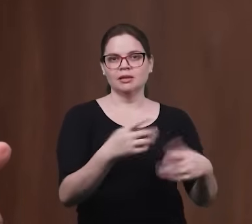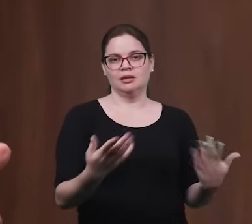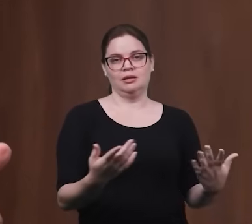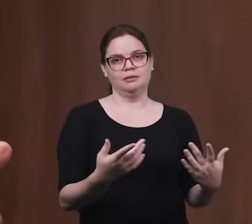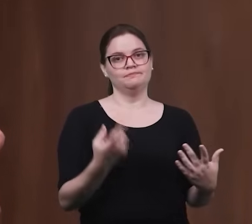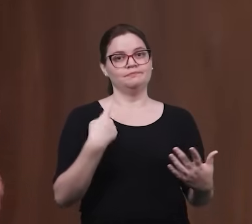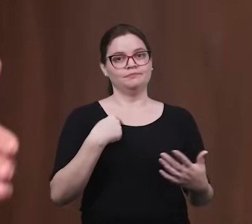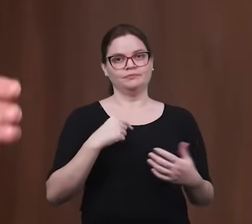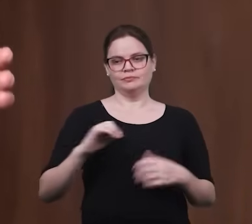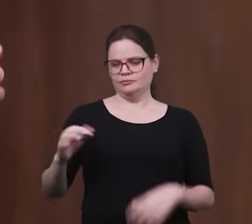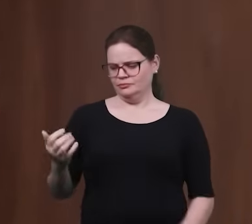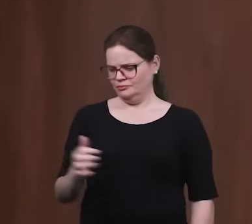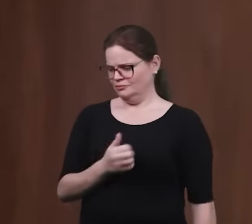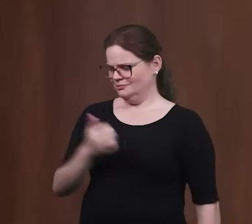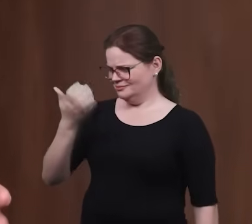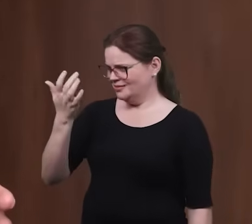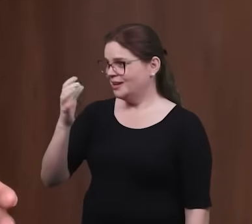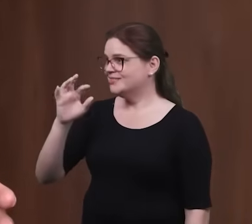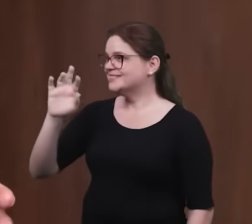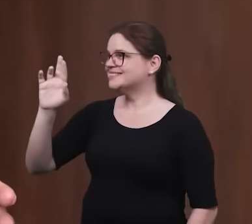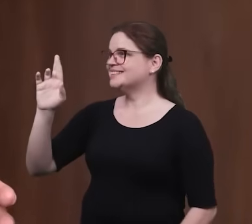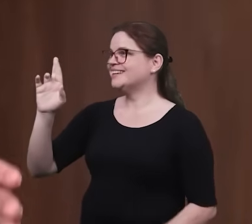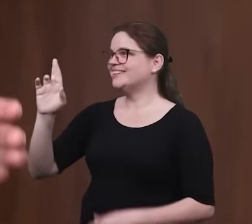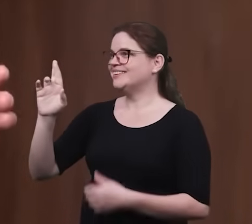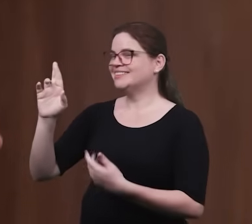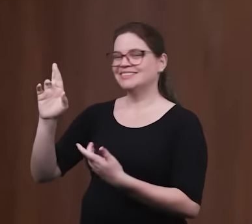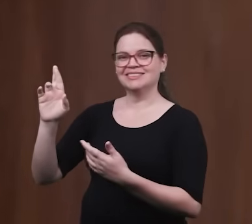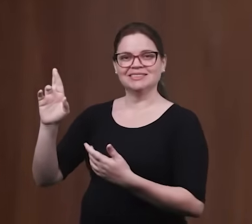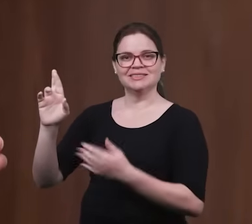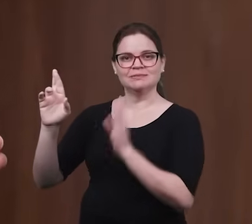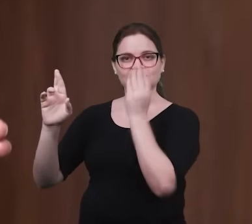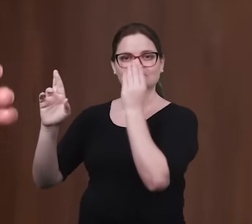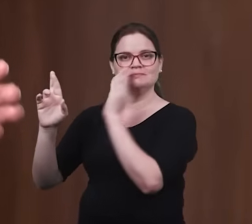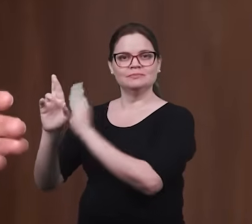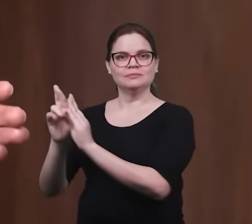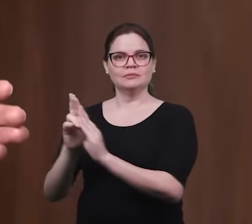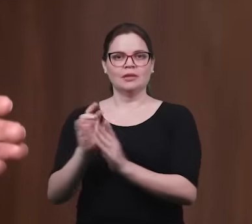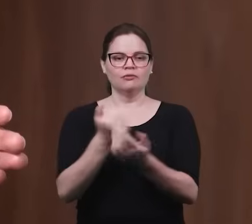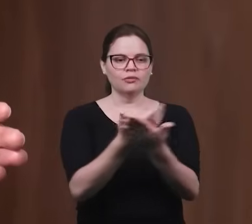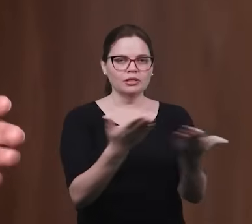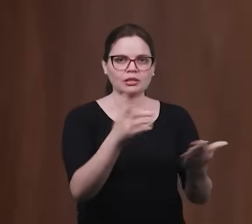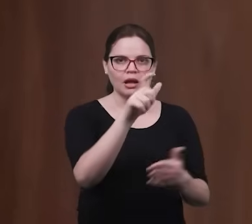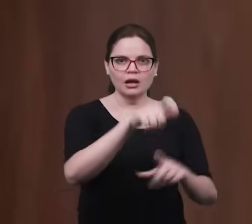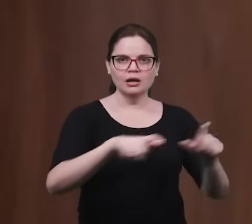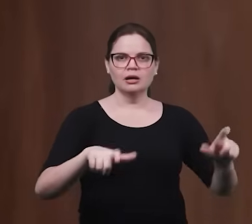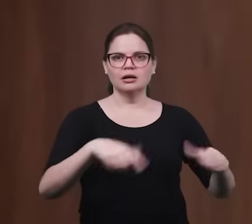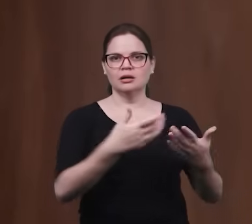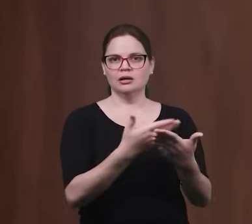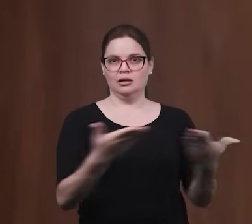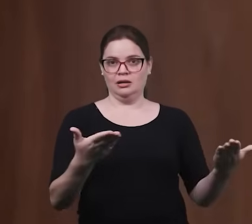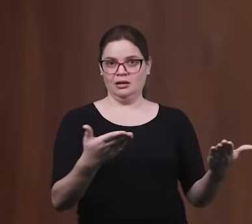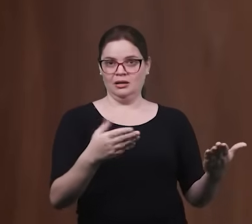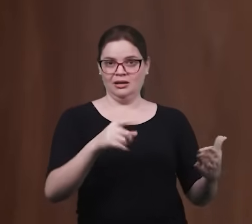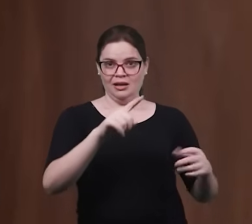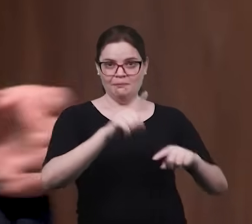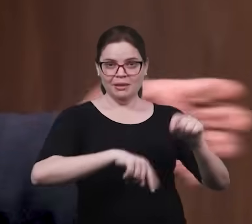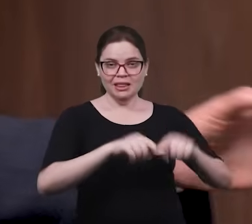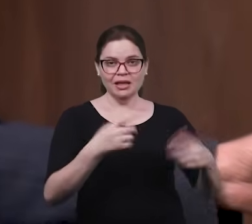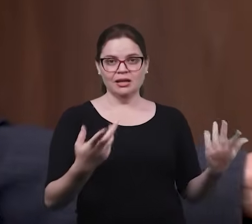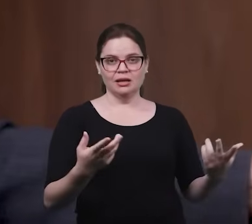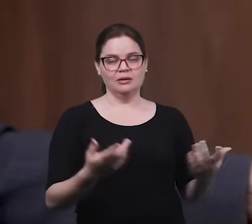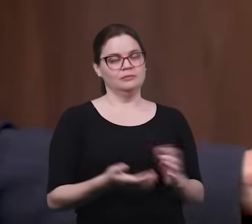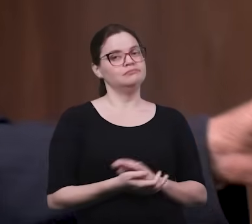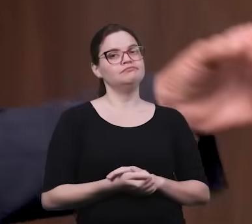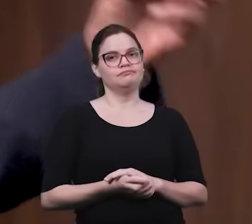adoração, ele transforma a sua fé em algo material que ele quer adorar. E,